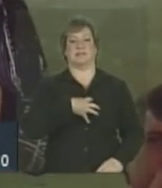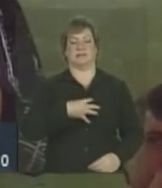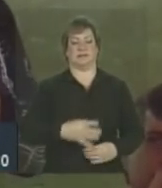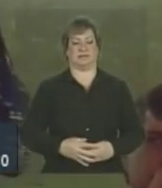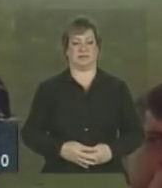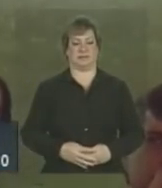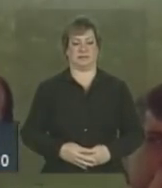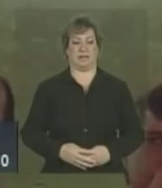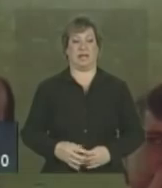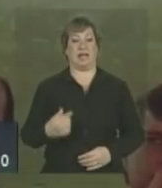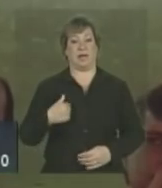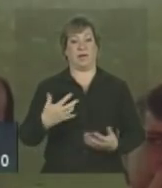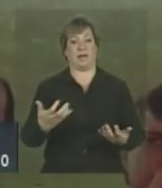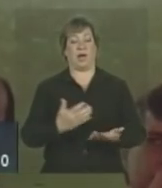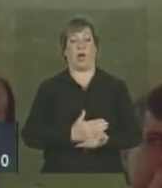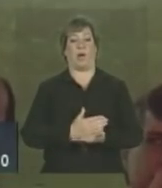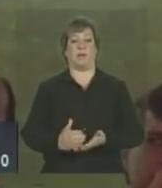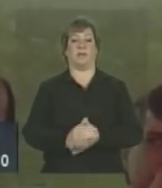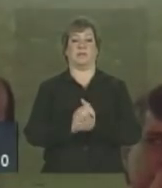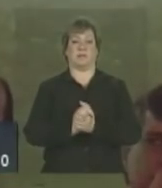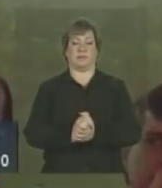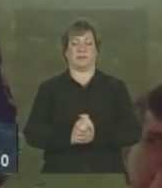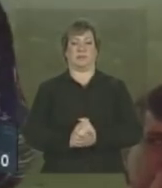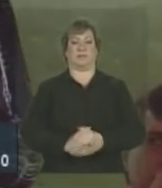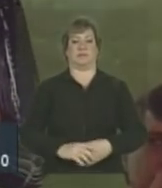Eu queria começar cumprimentando